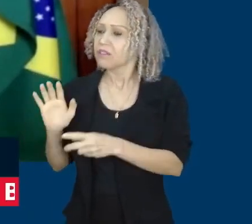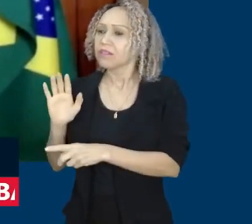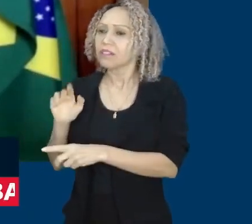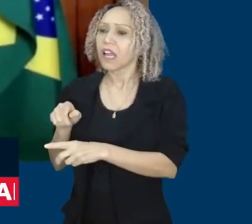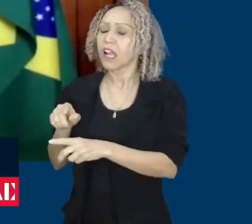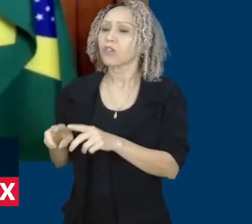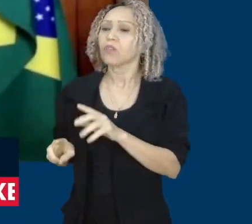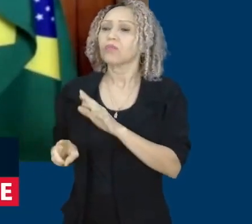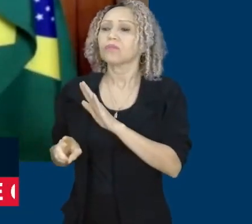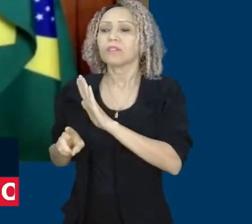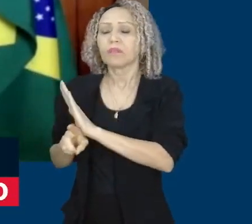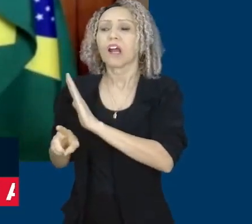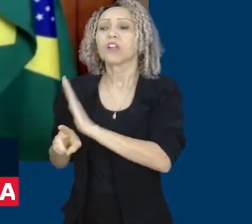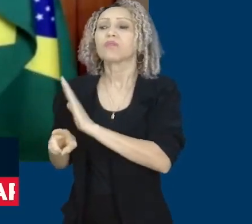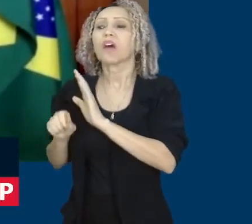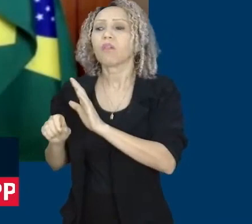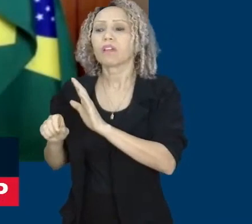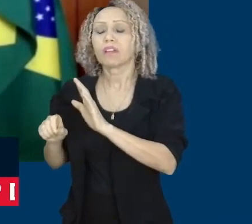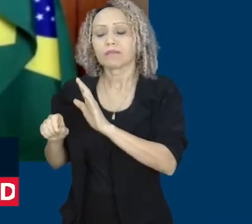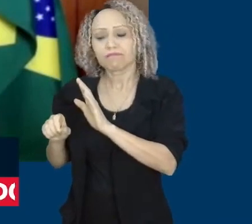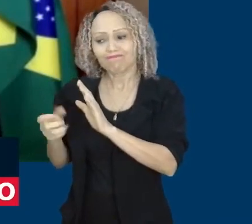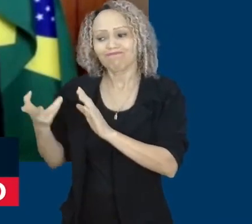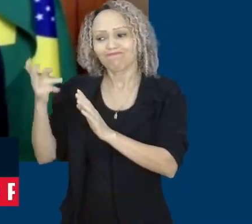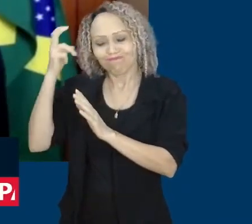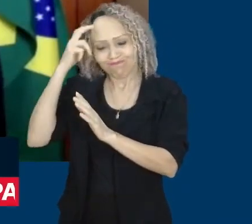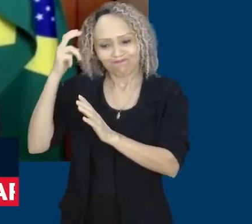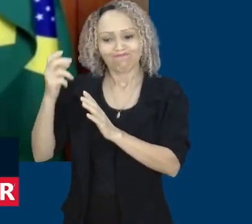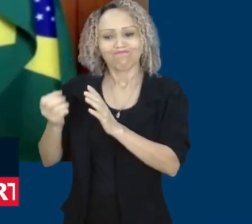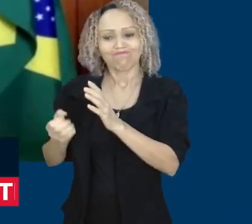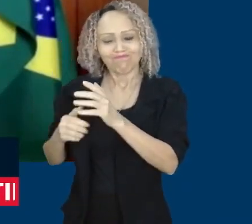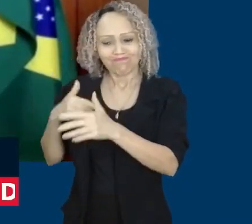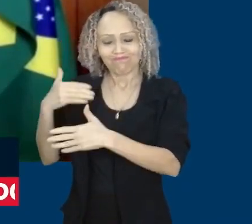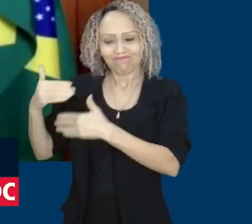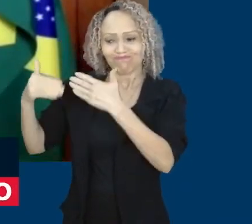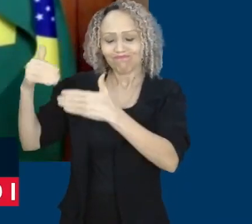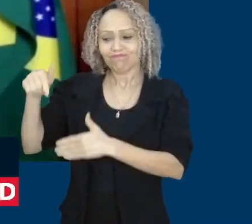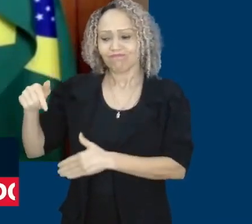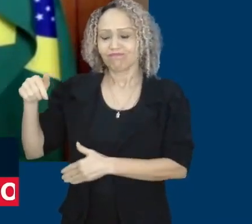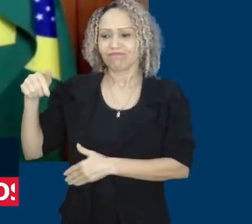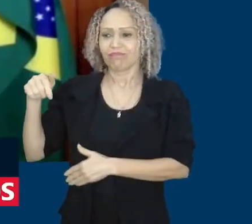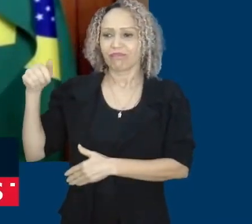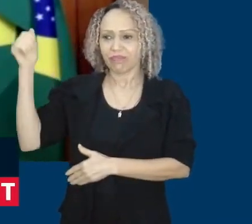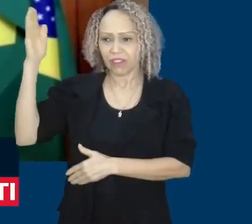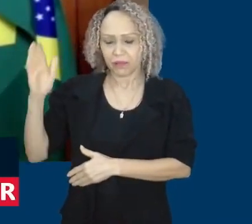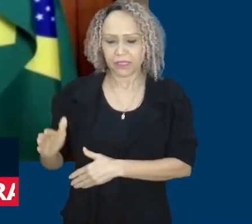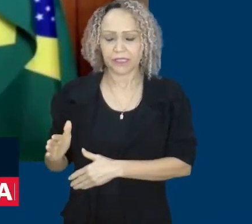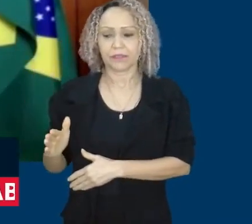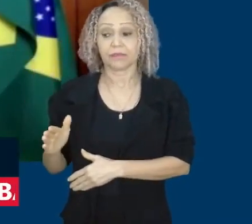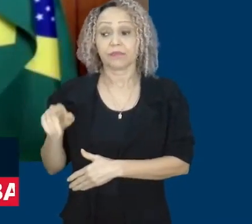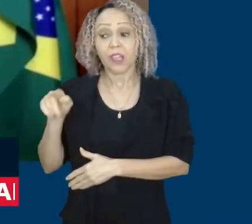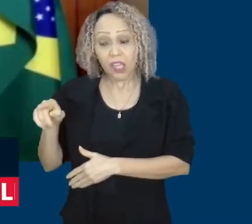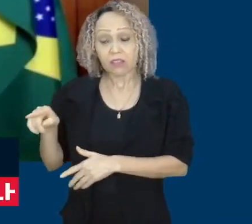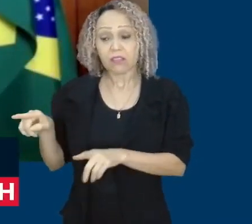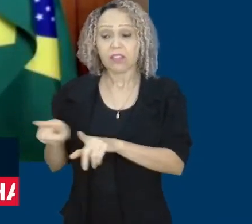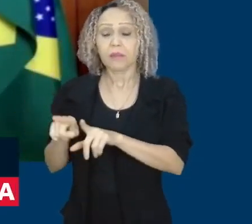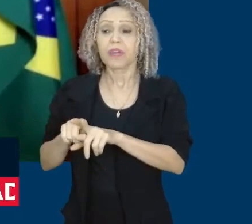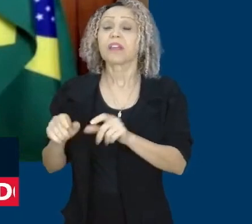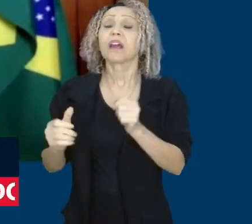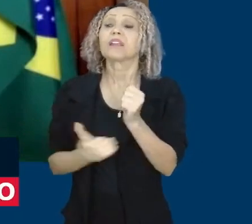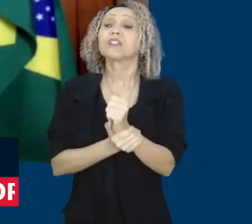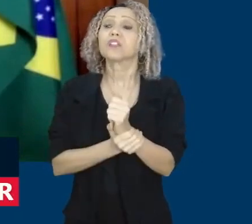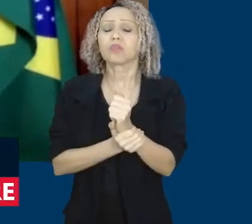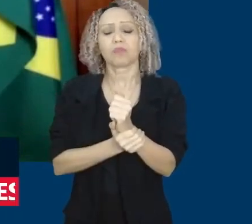país. Então, você lembrou muito bem, além de garantir uma renda para a nossa